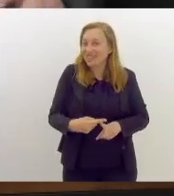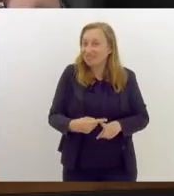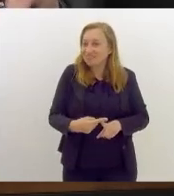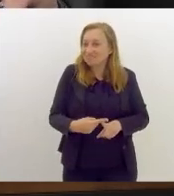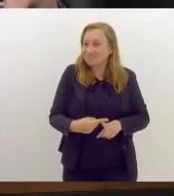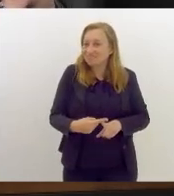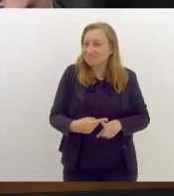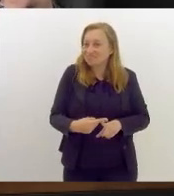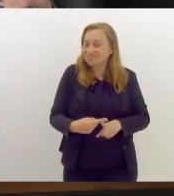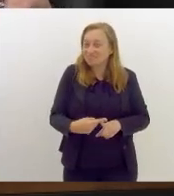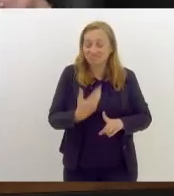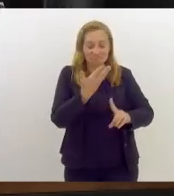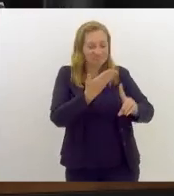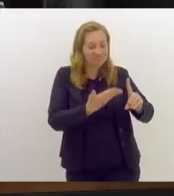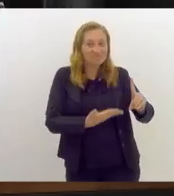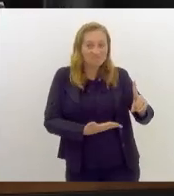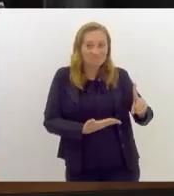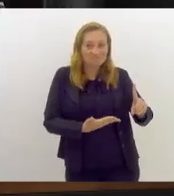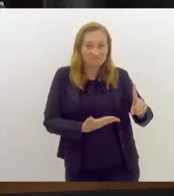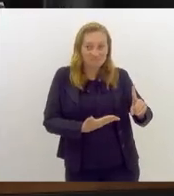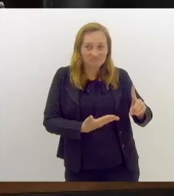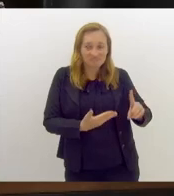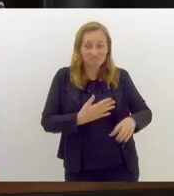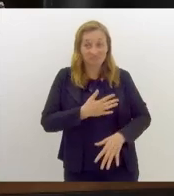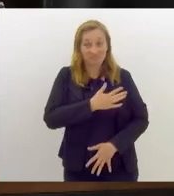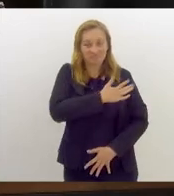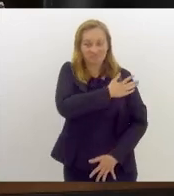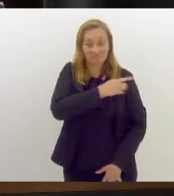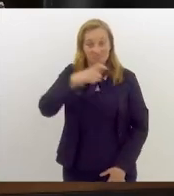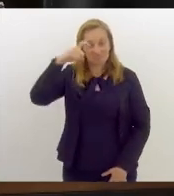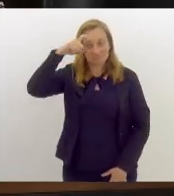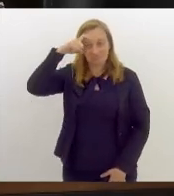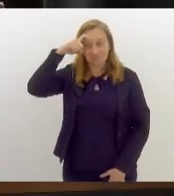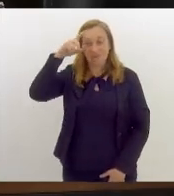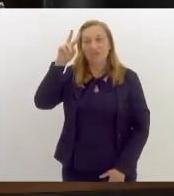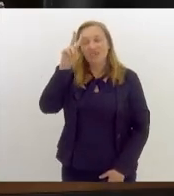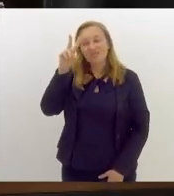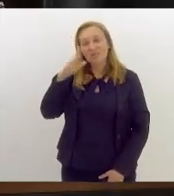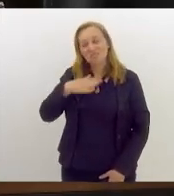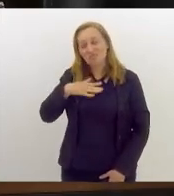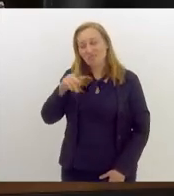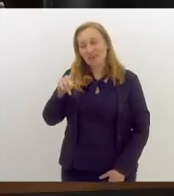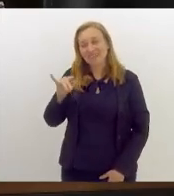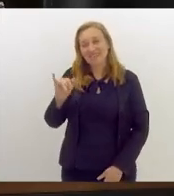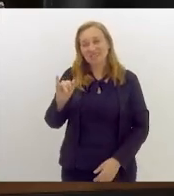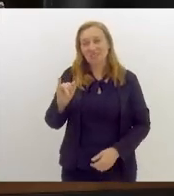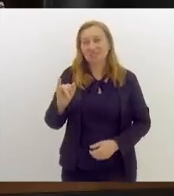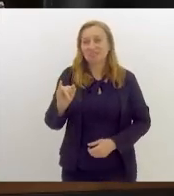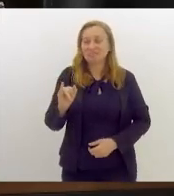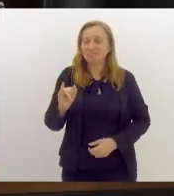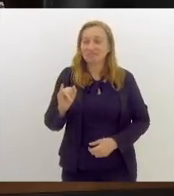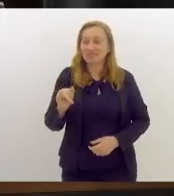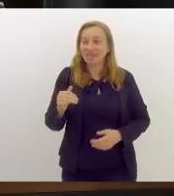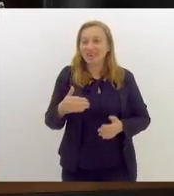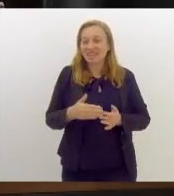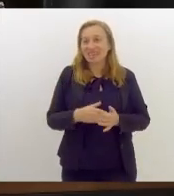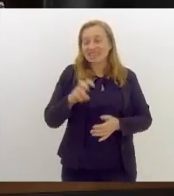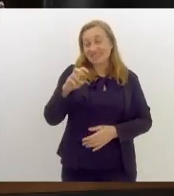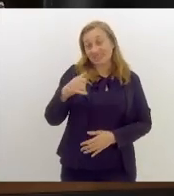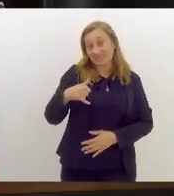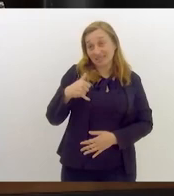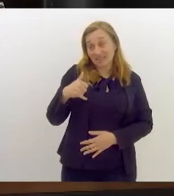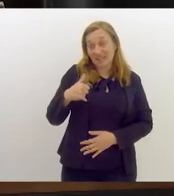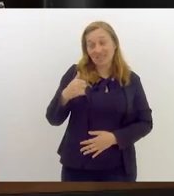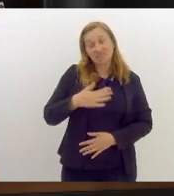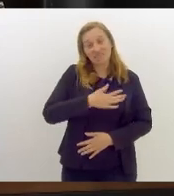fazendo esta homenagem a um General do Exército fui me lembrar que meu pai até o meus cinco anos de idade